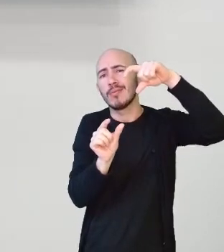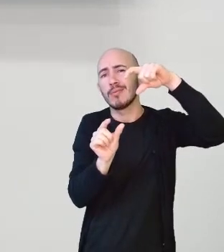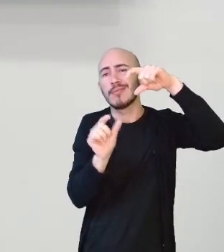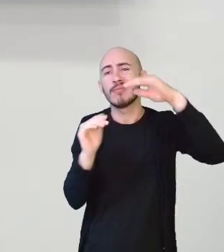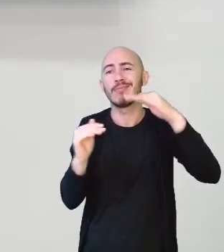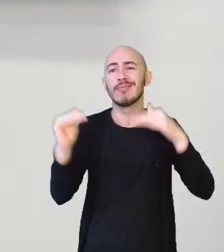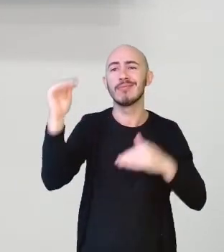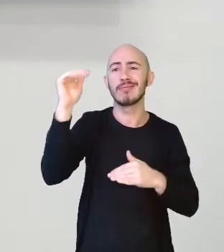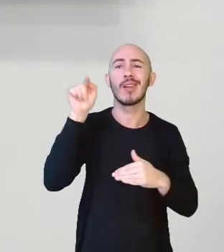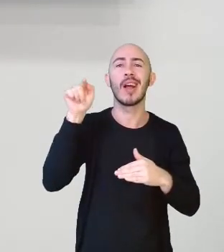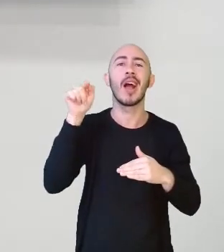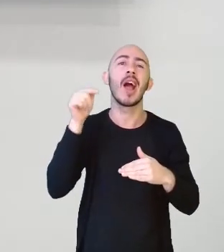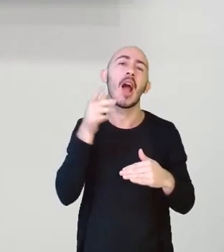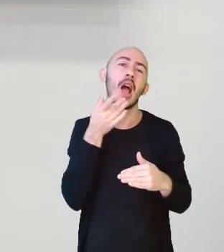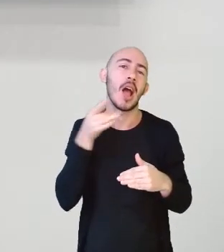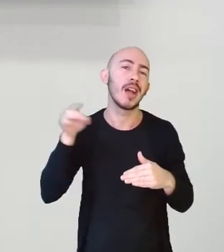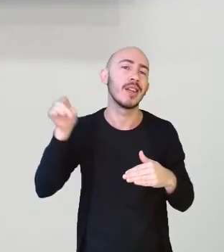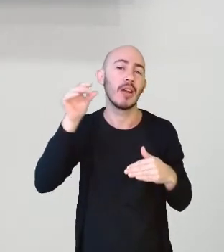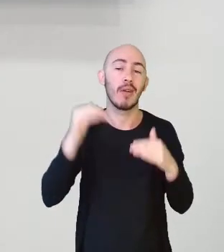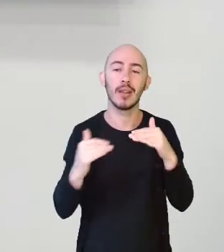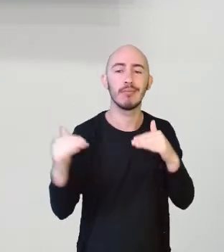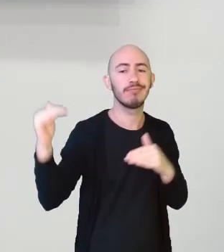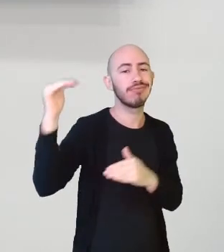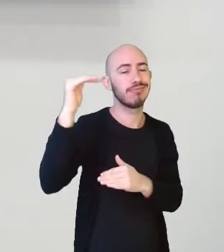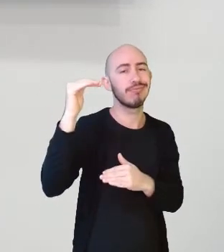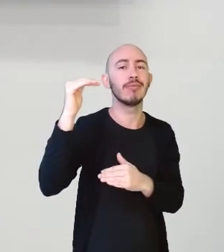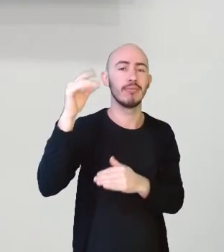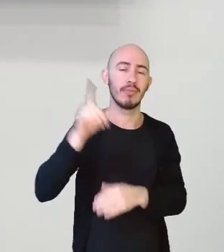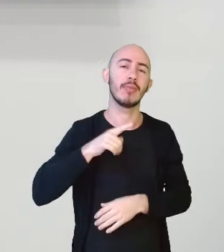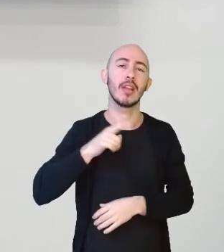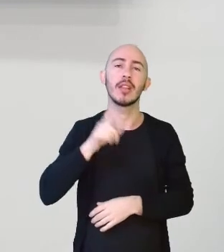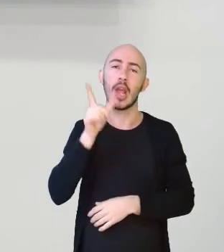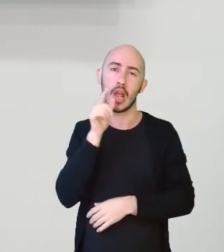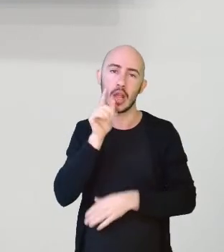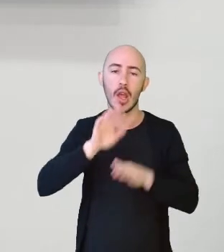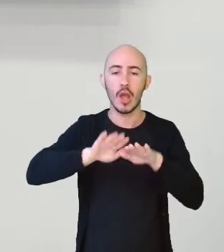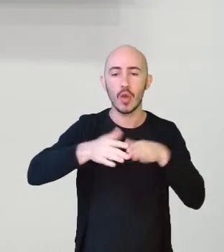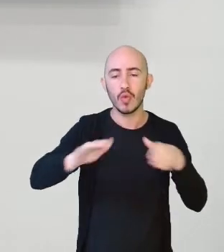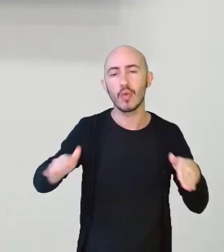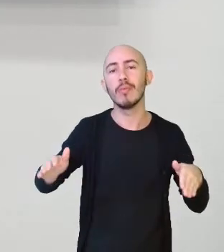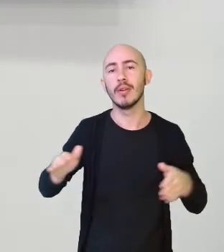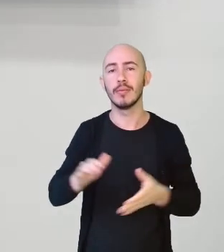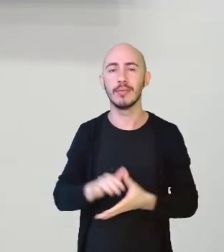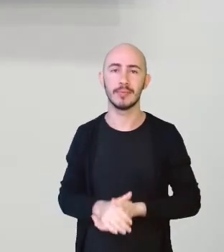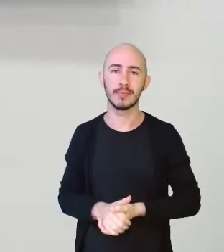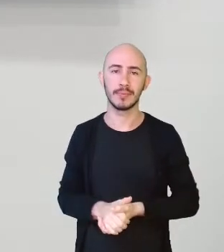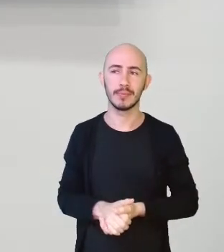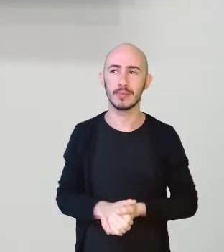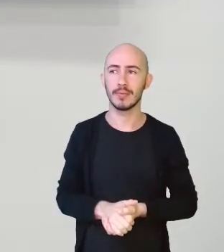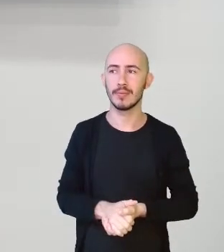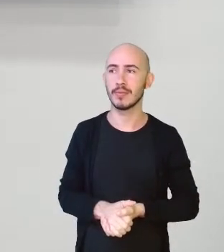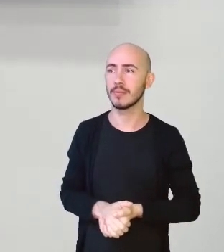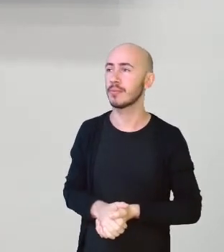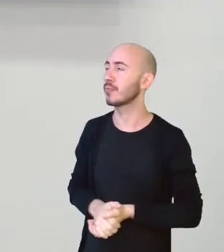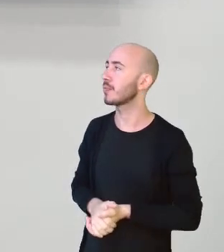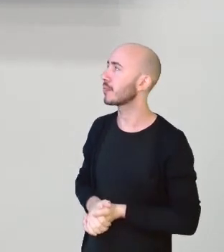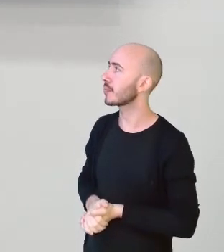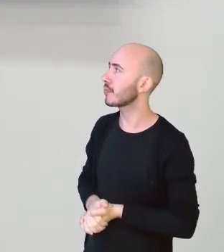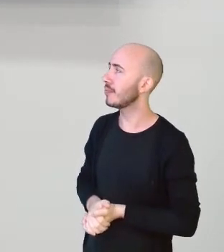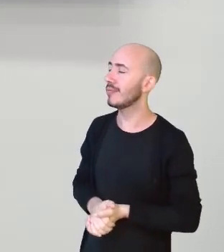a quantidade de água salgada que está nos mares e oceanos. Sendo um